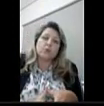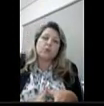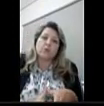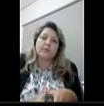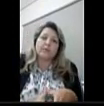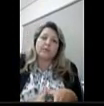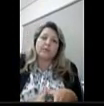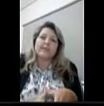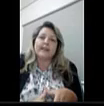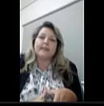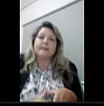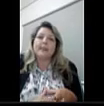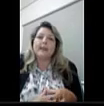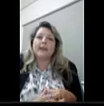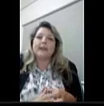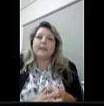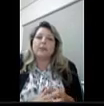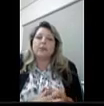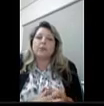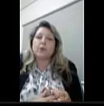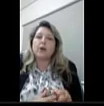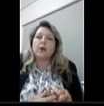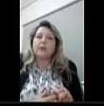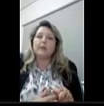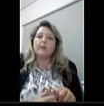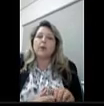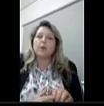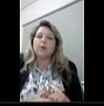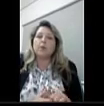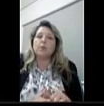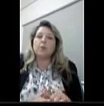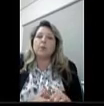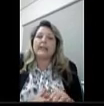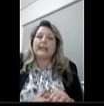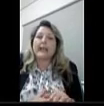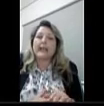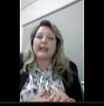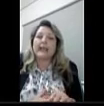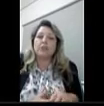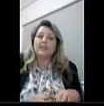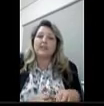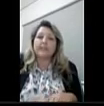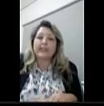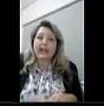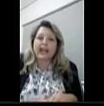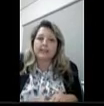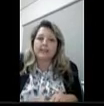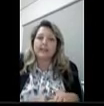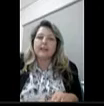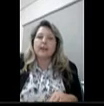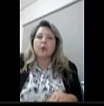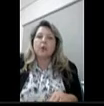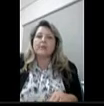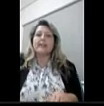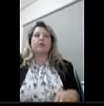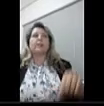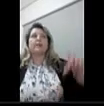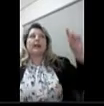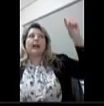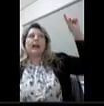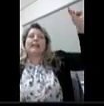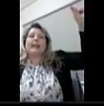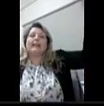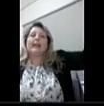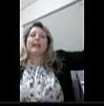costumo fazer aqui no consultório um calendário de atividades. atividades. Ou seja,